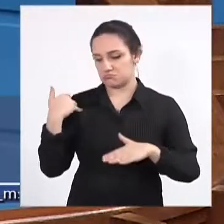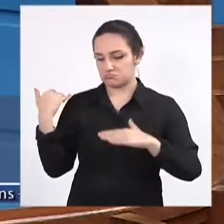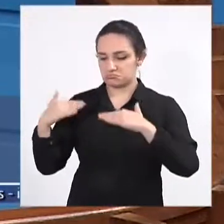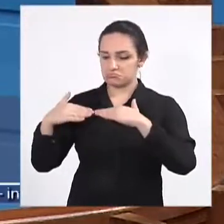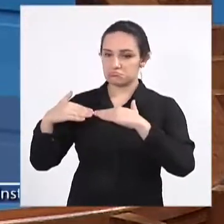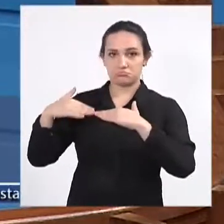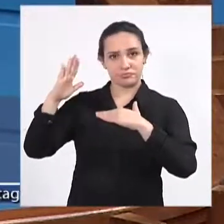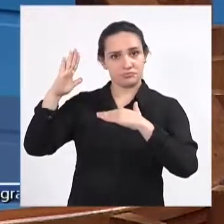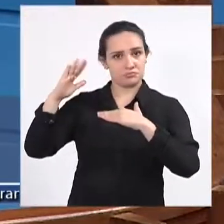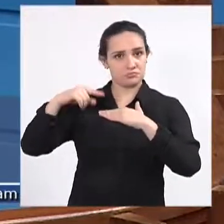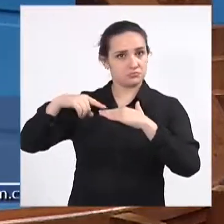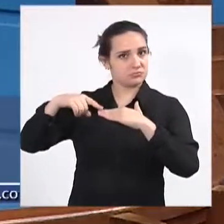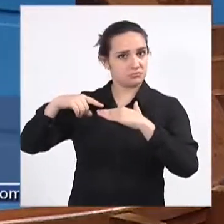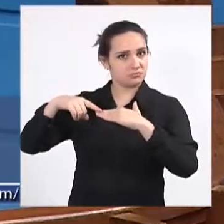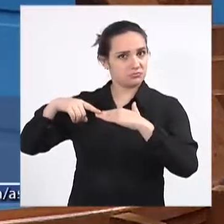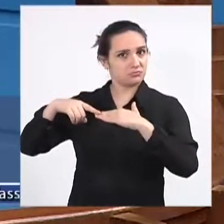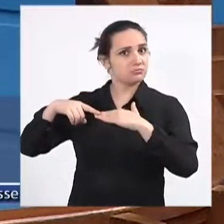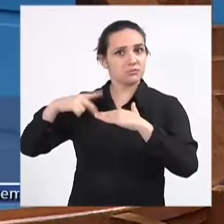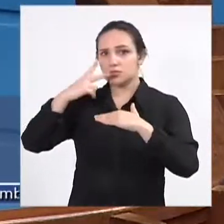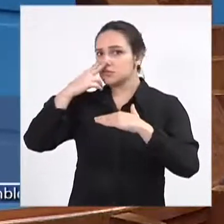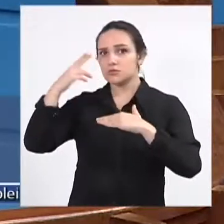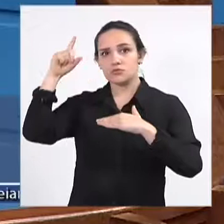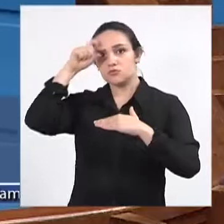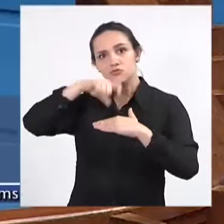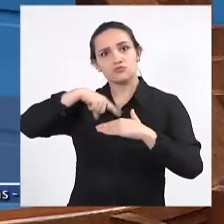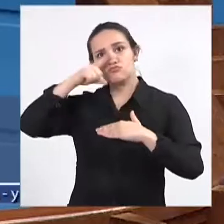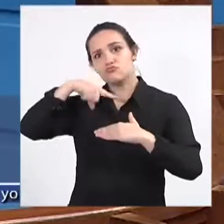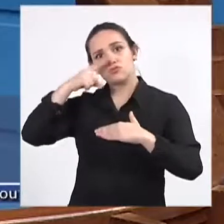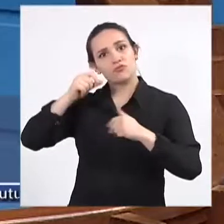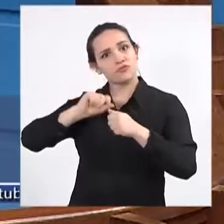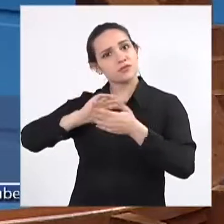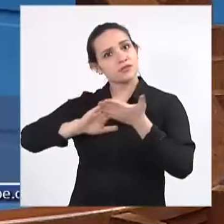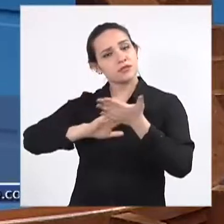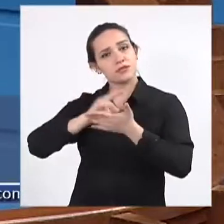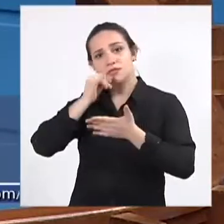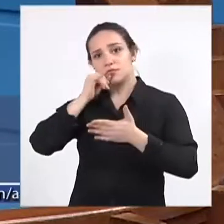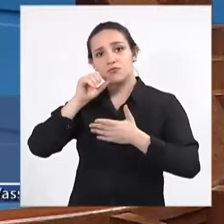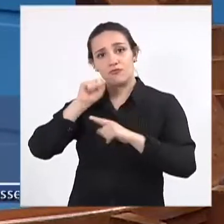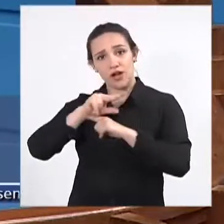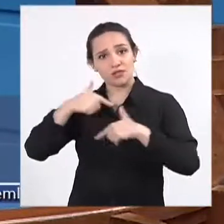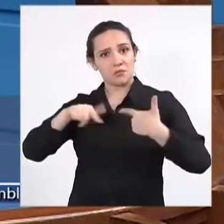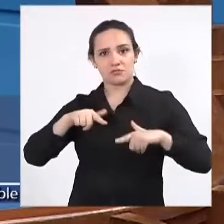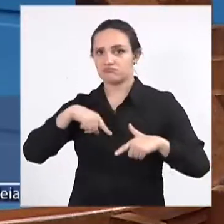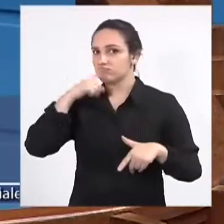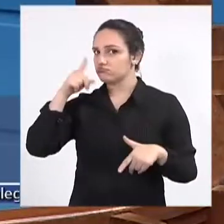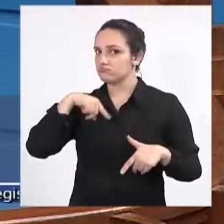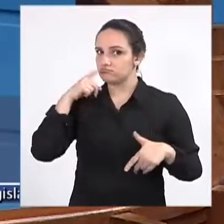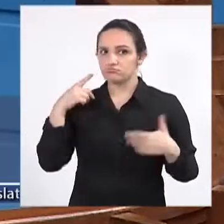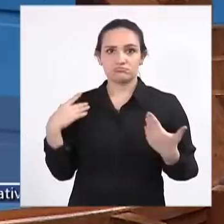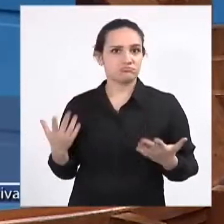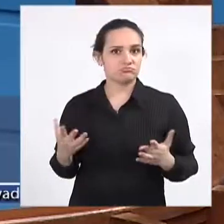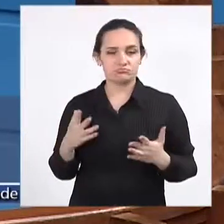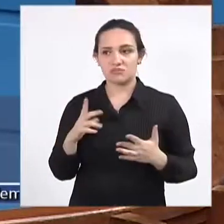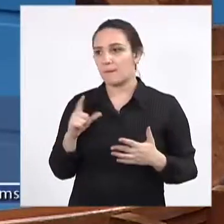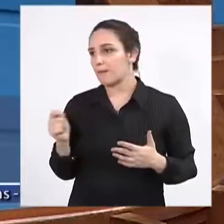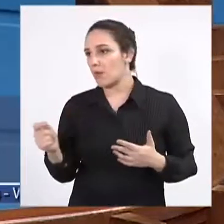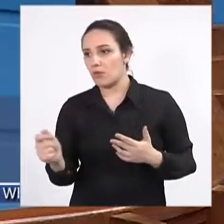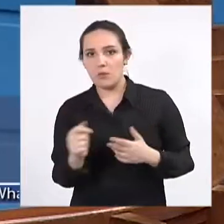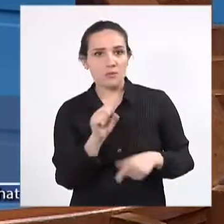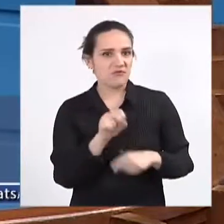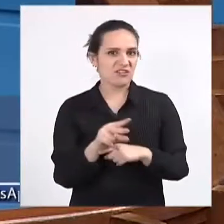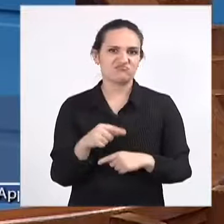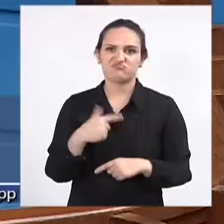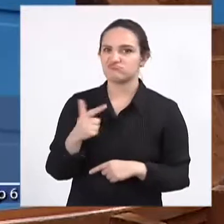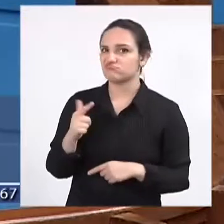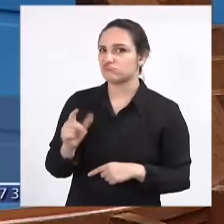idade, encontram a maior dificuldade, por exemplo, para o mercado de trabalho. Não há muito a